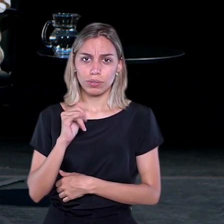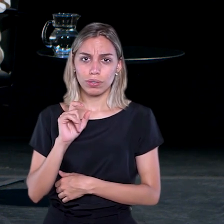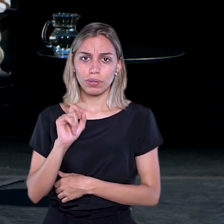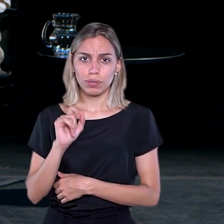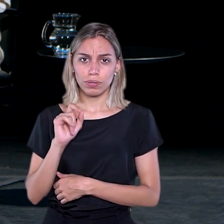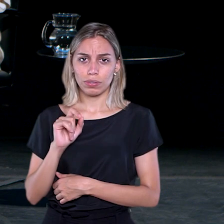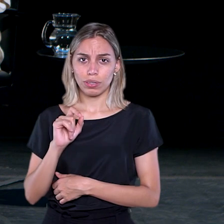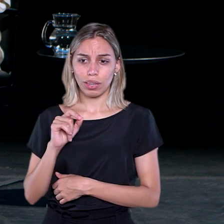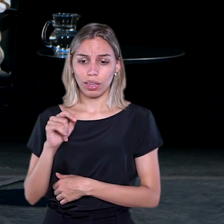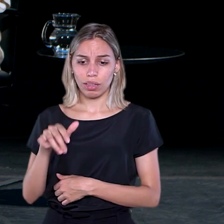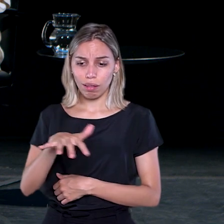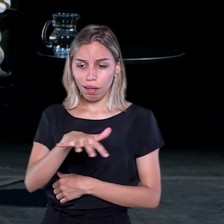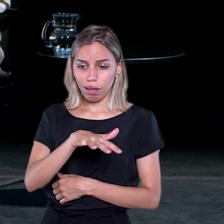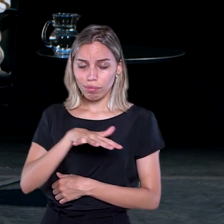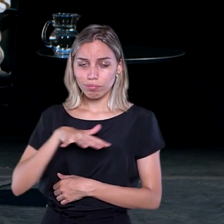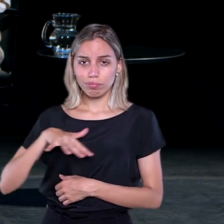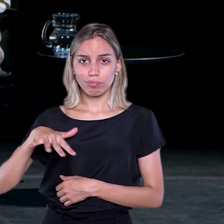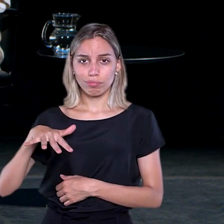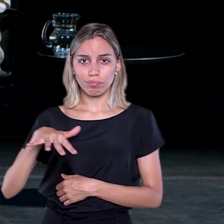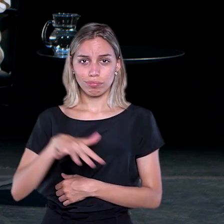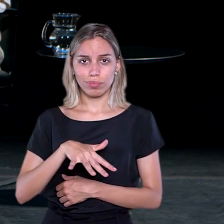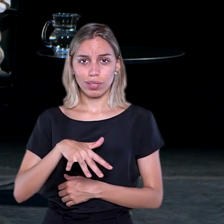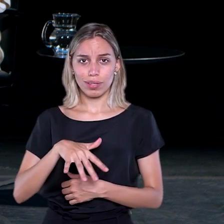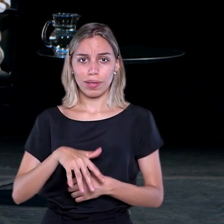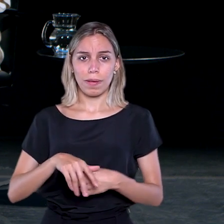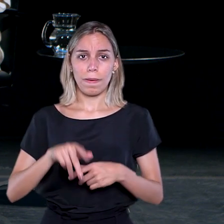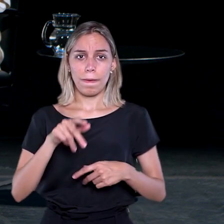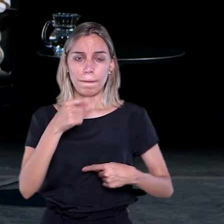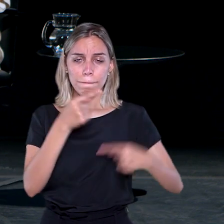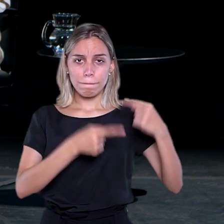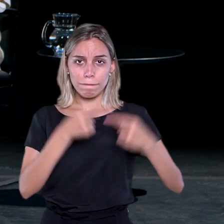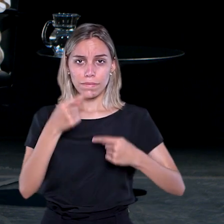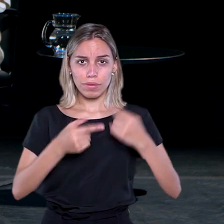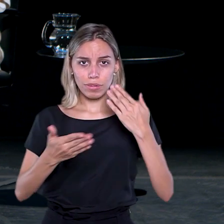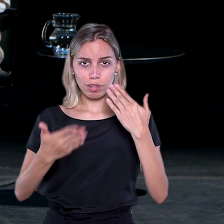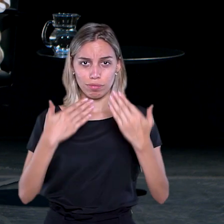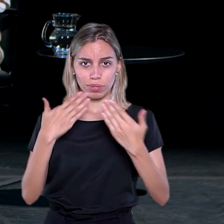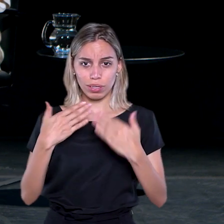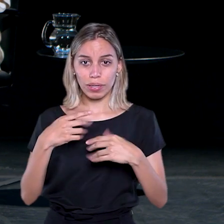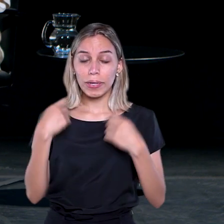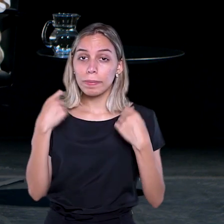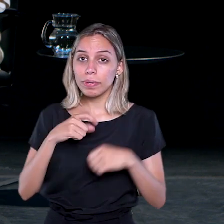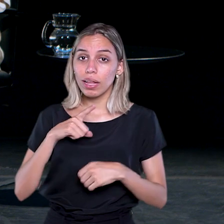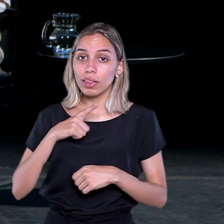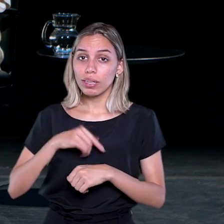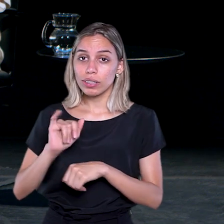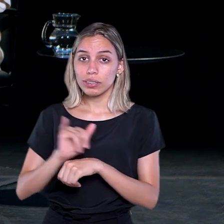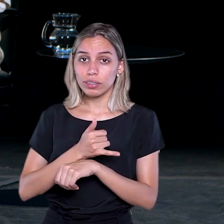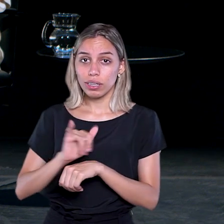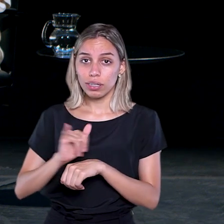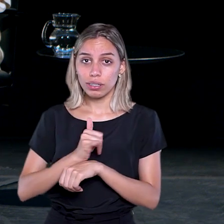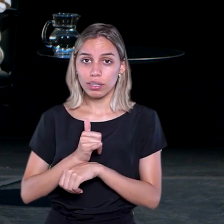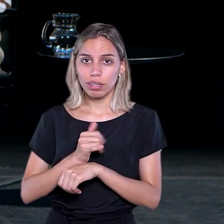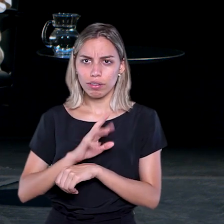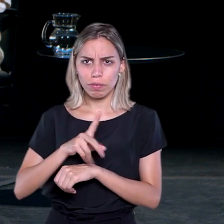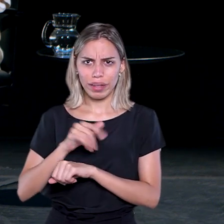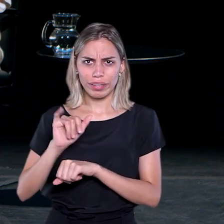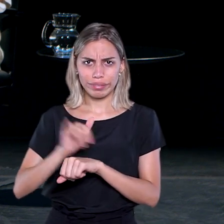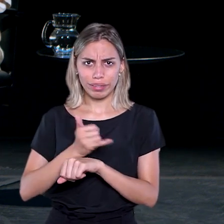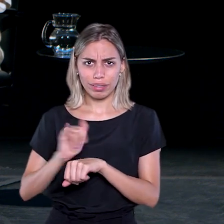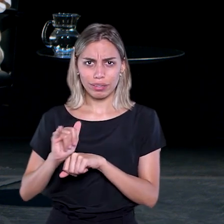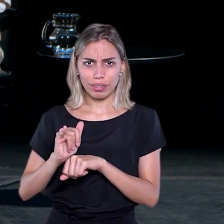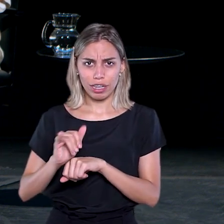ser aliadas, precisamos de aliades. Né? E aí há uma grande confusão sobre a concepção de